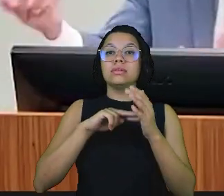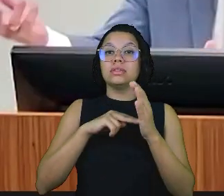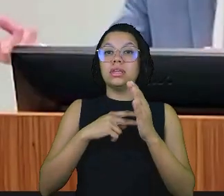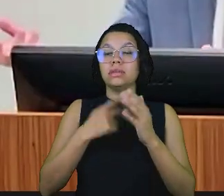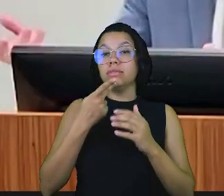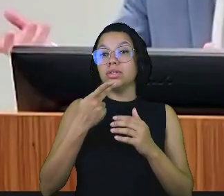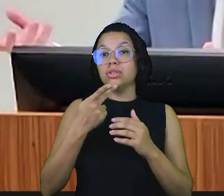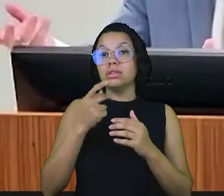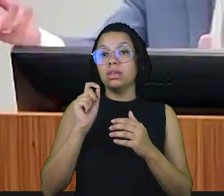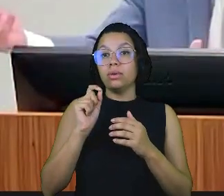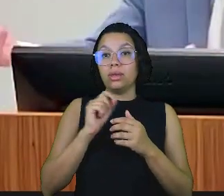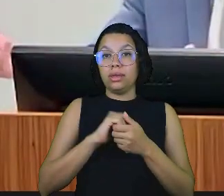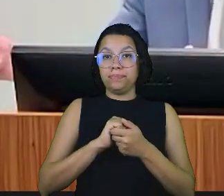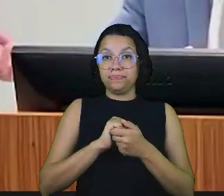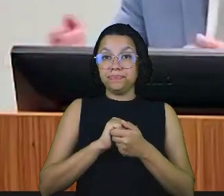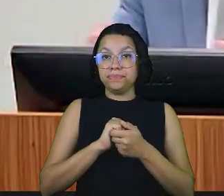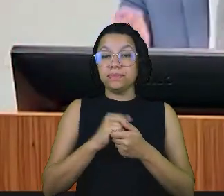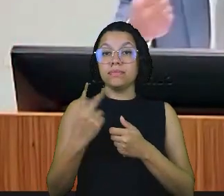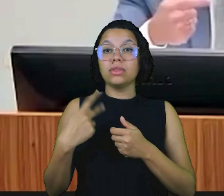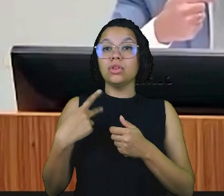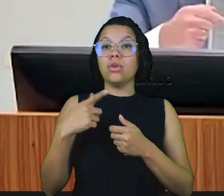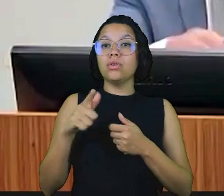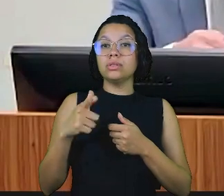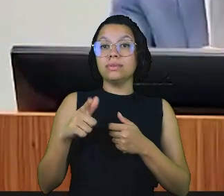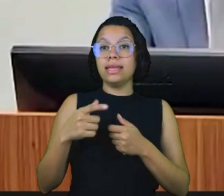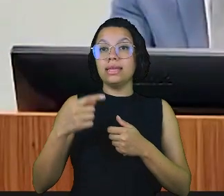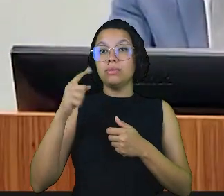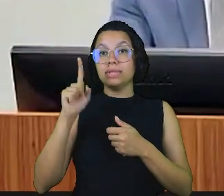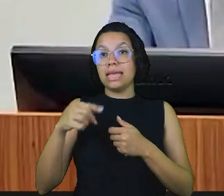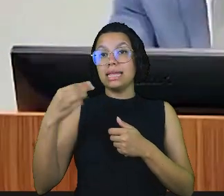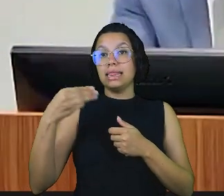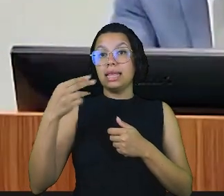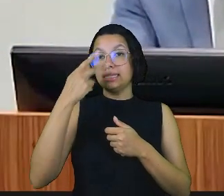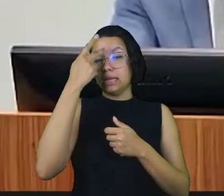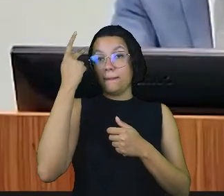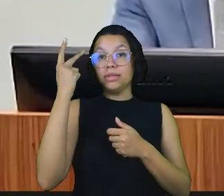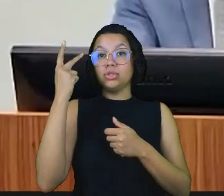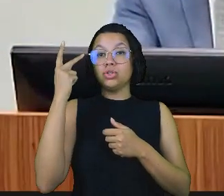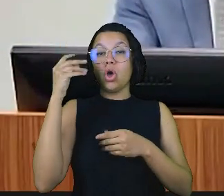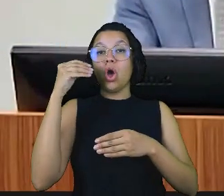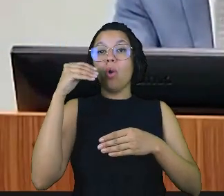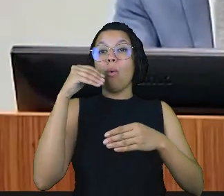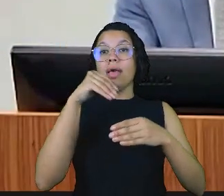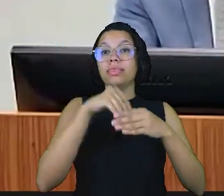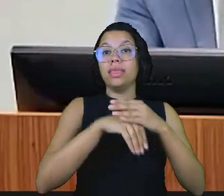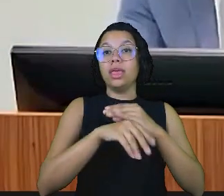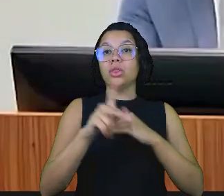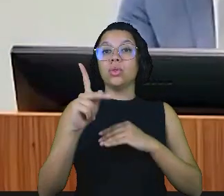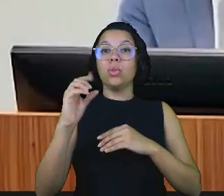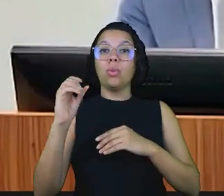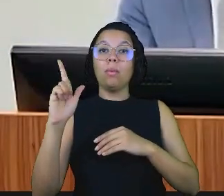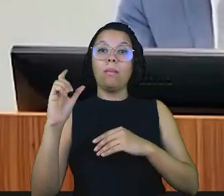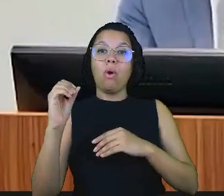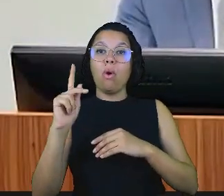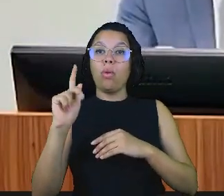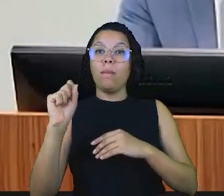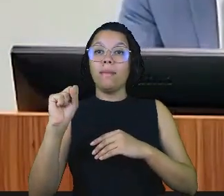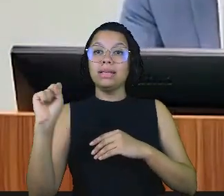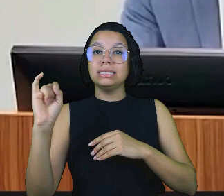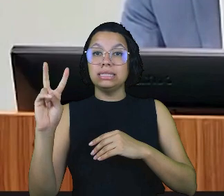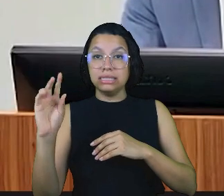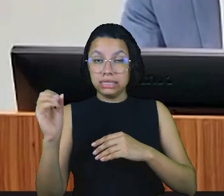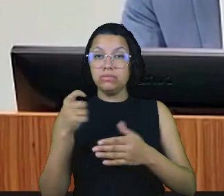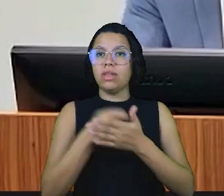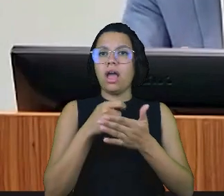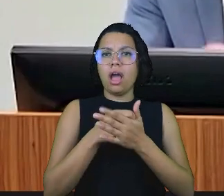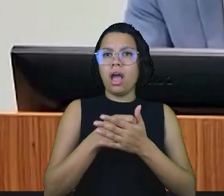não teríamos essa terceira pessoa inserida no polo passivo da execução? Me parece que não. Ela não é